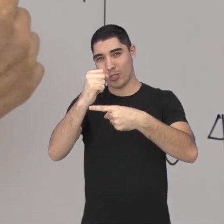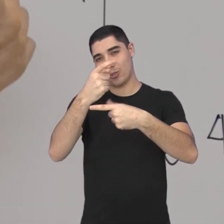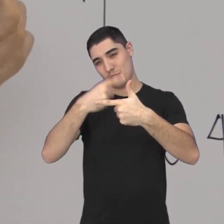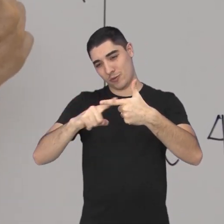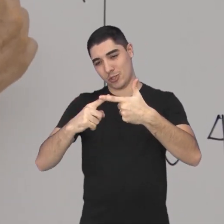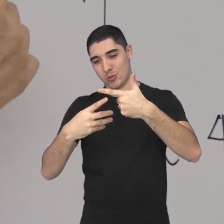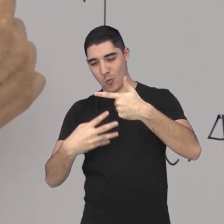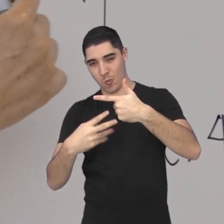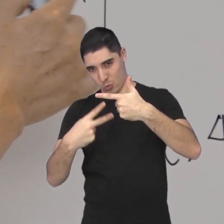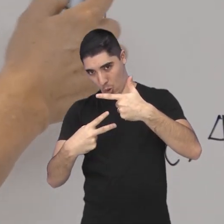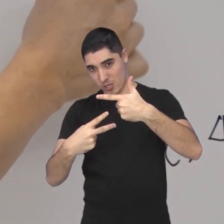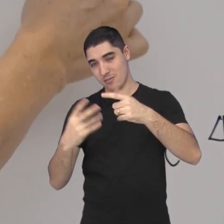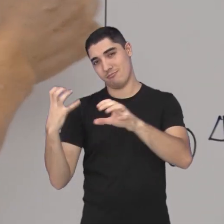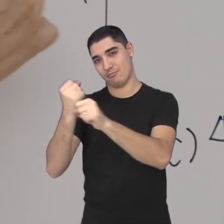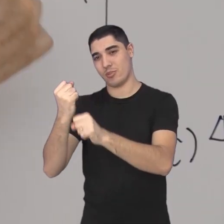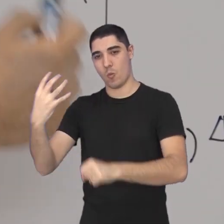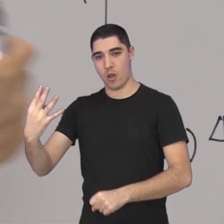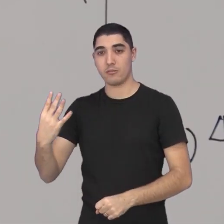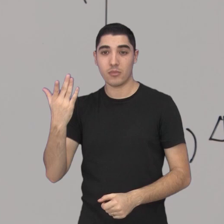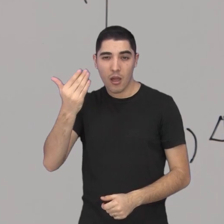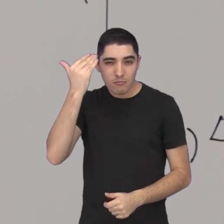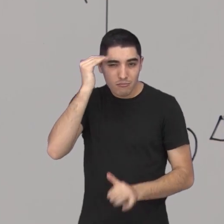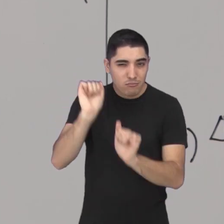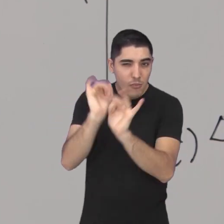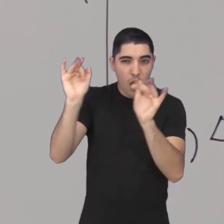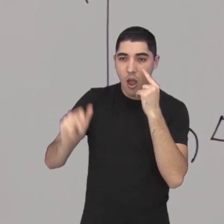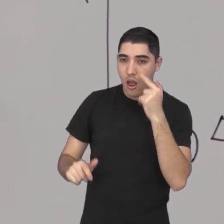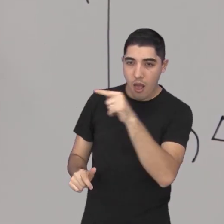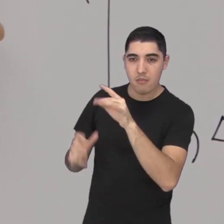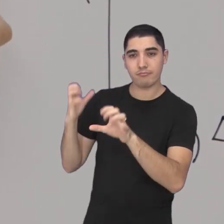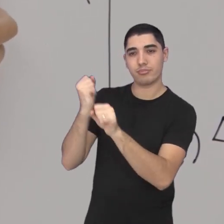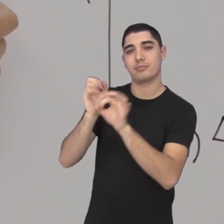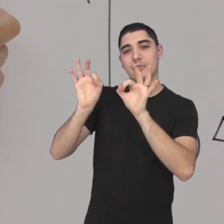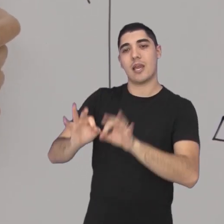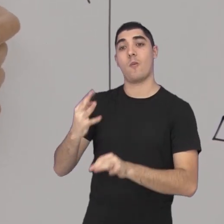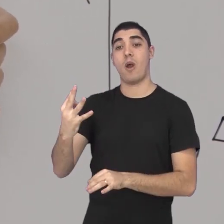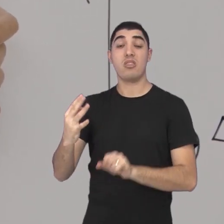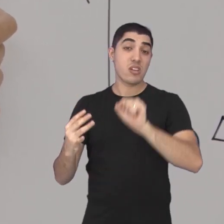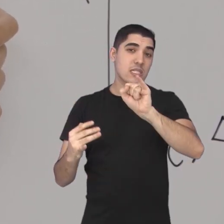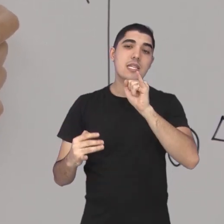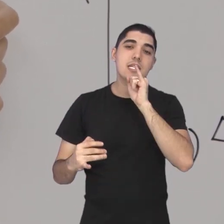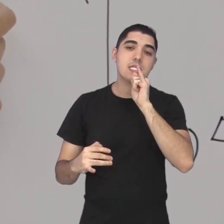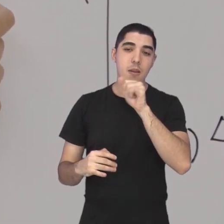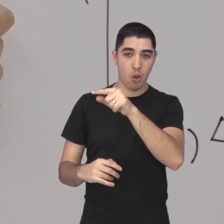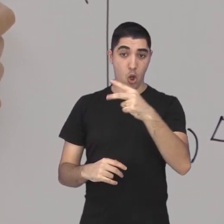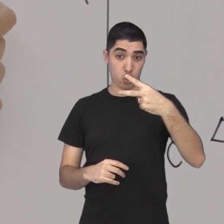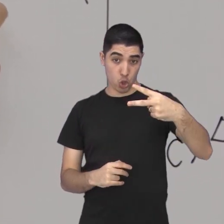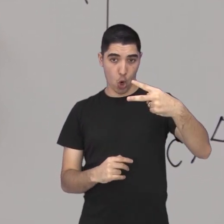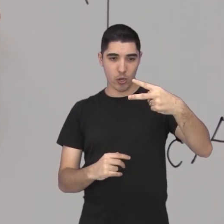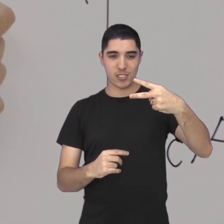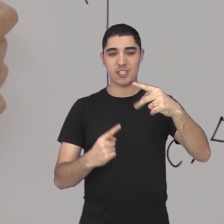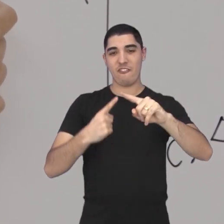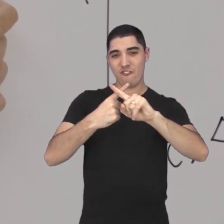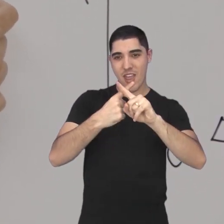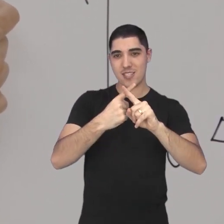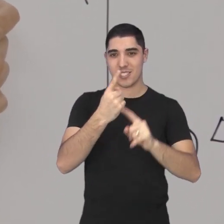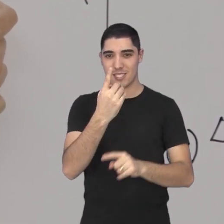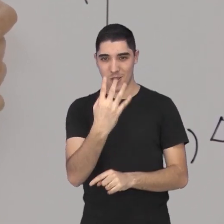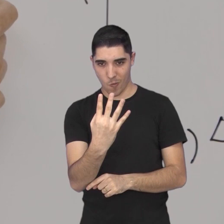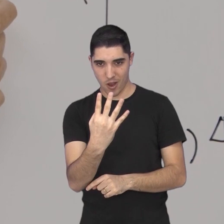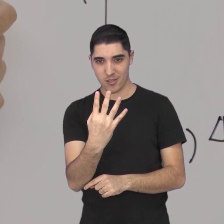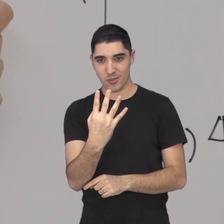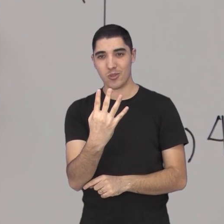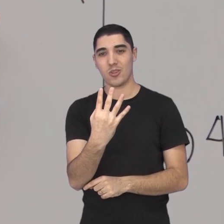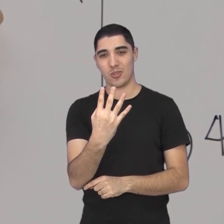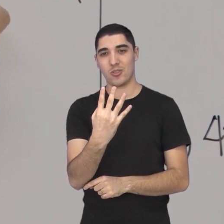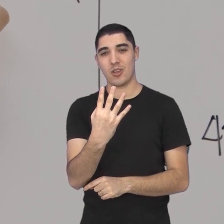essa equação aqui, ó, é 4. Por quê? Se você colocar 4 aqui, fica 4 vezes 8,